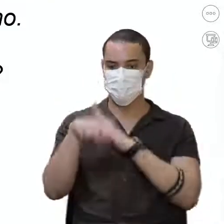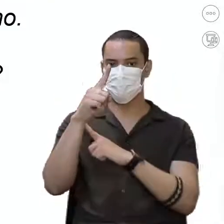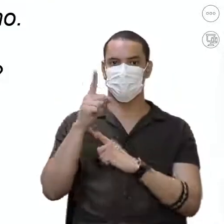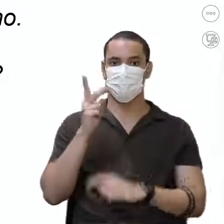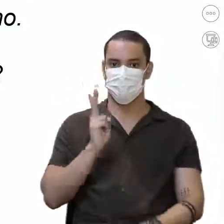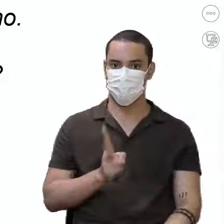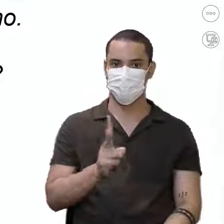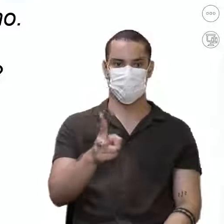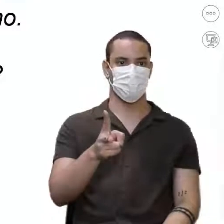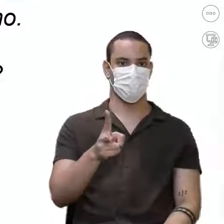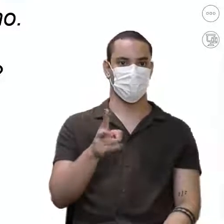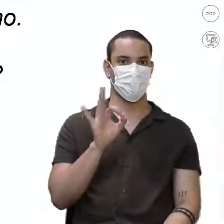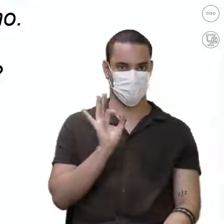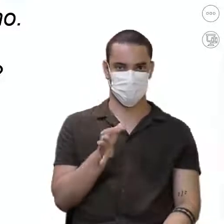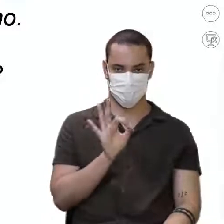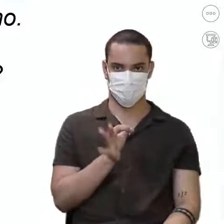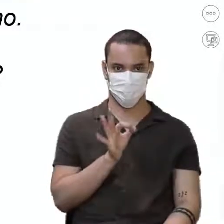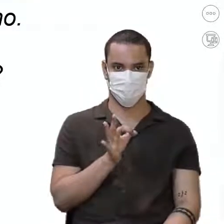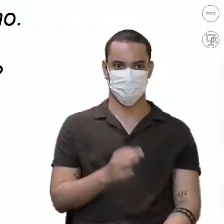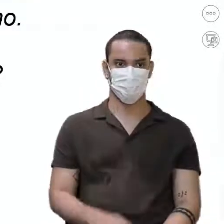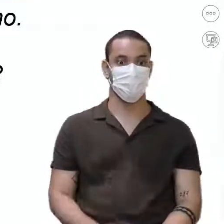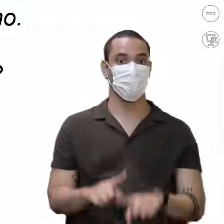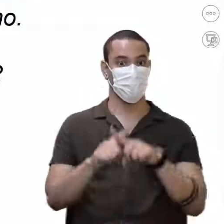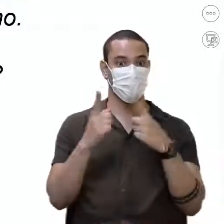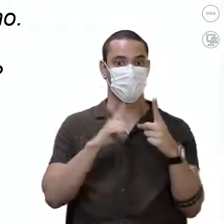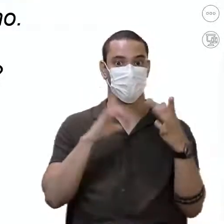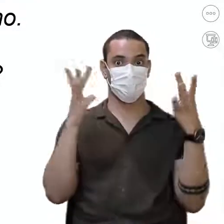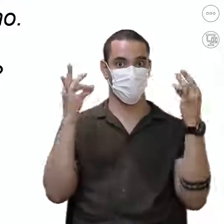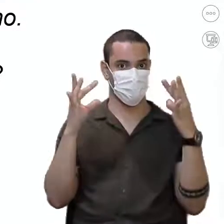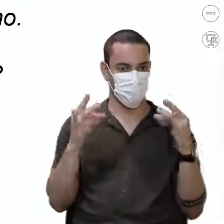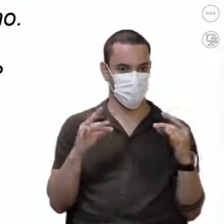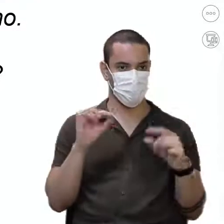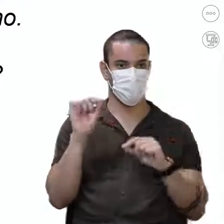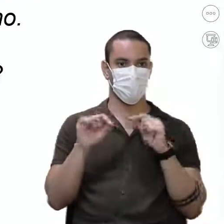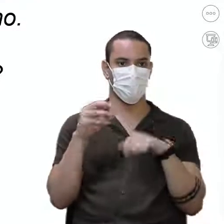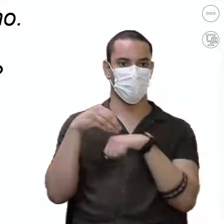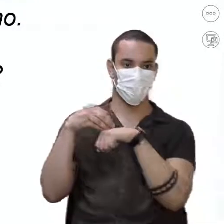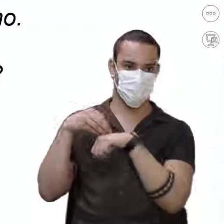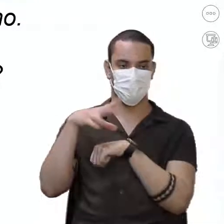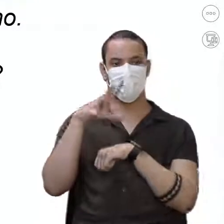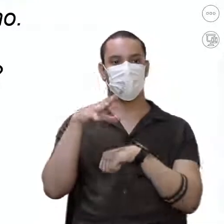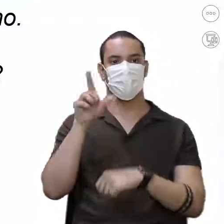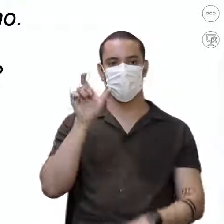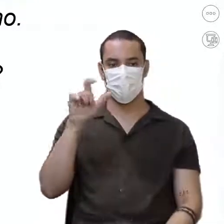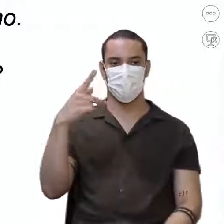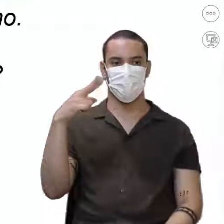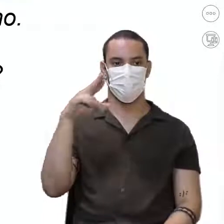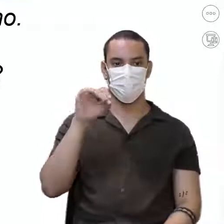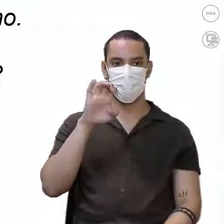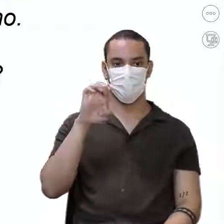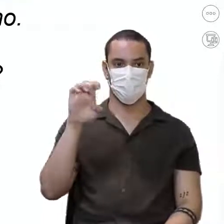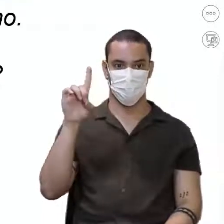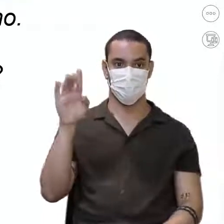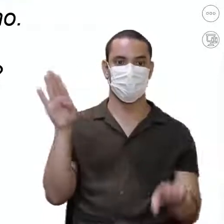ou continuar, certo? Só que tem um detalhe. A palavra proceed,